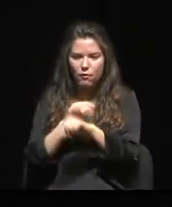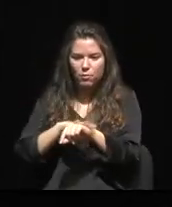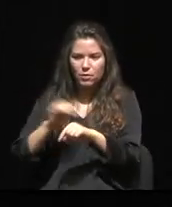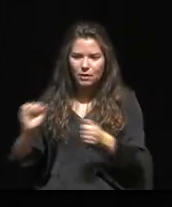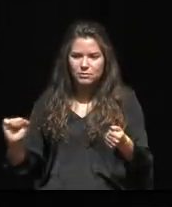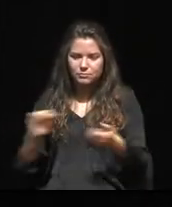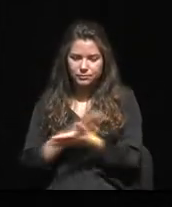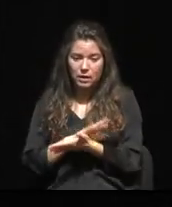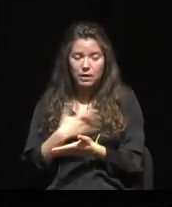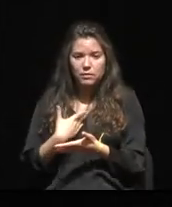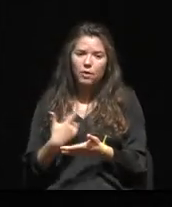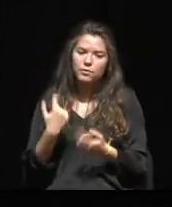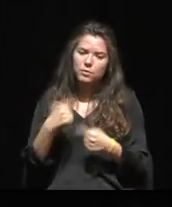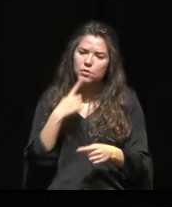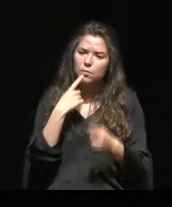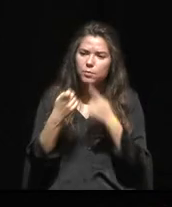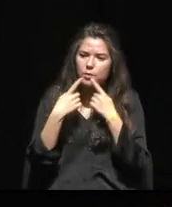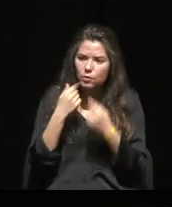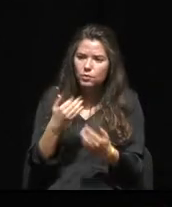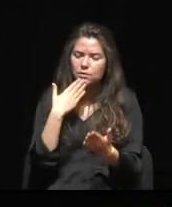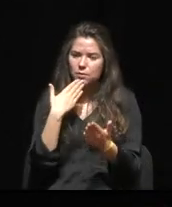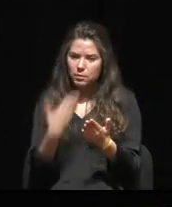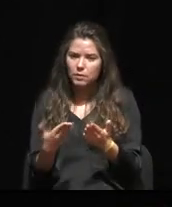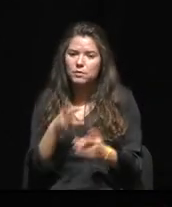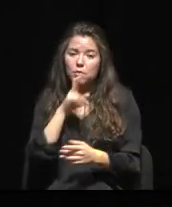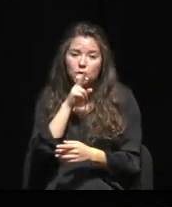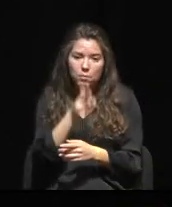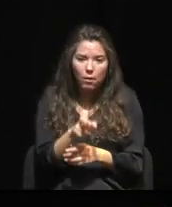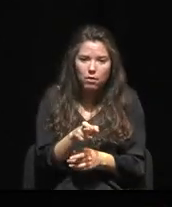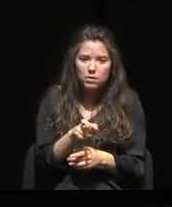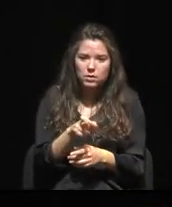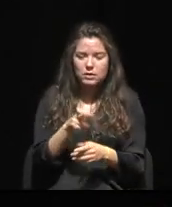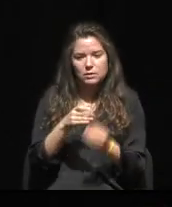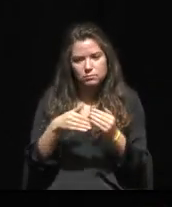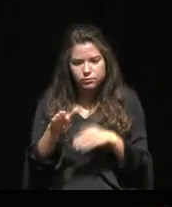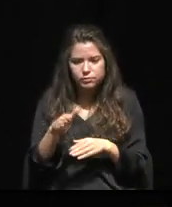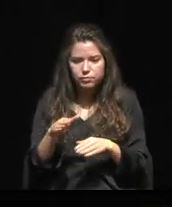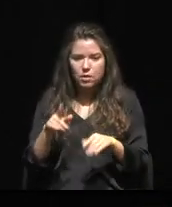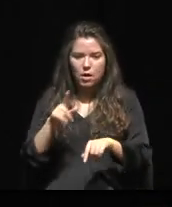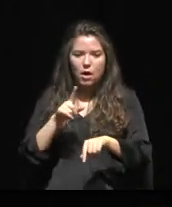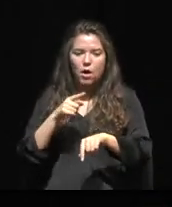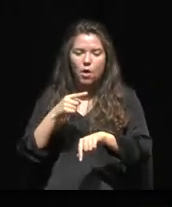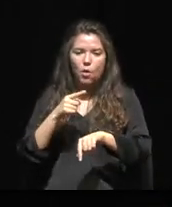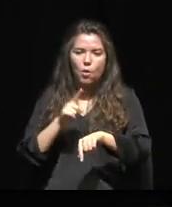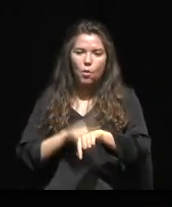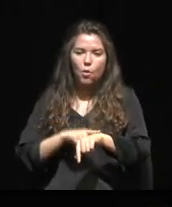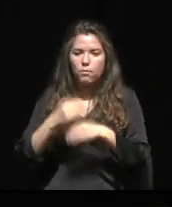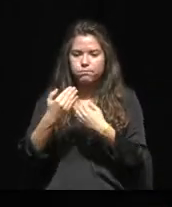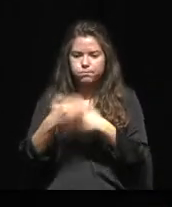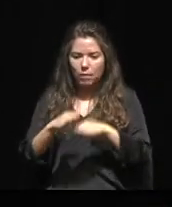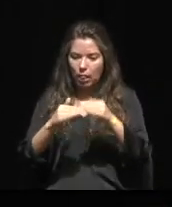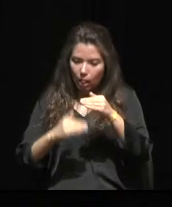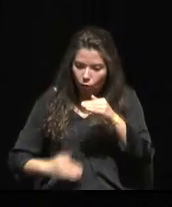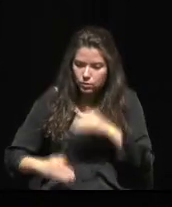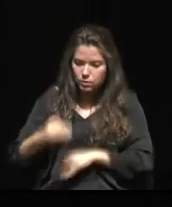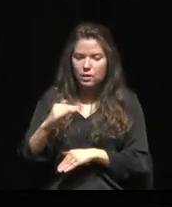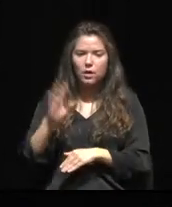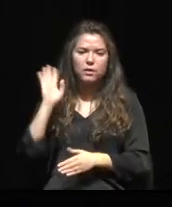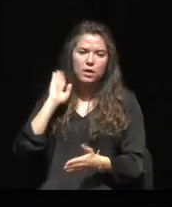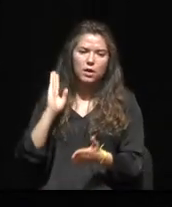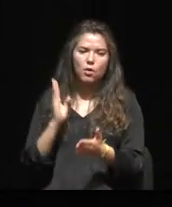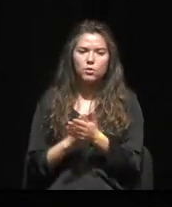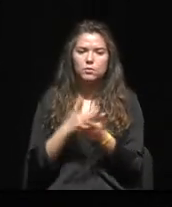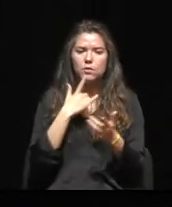perguntas e requerimentos sempre com respostas evasivas sempre com prazos que são largamente ultrapassados e na última sessão de